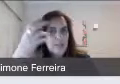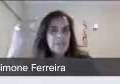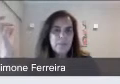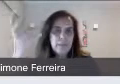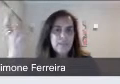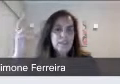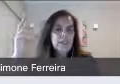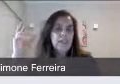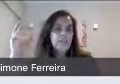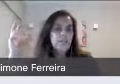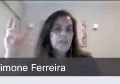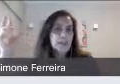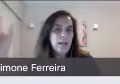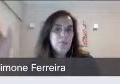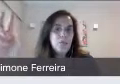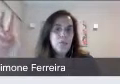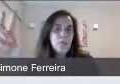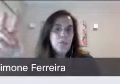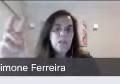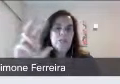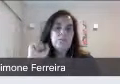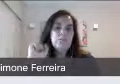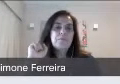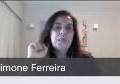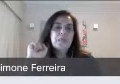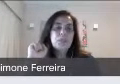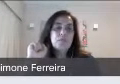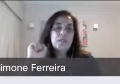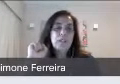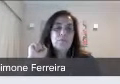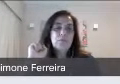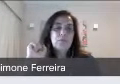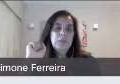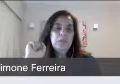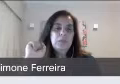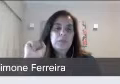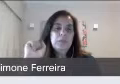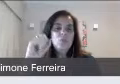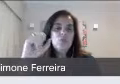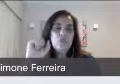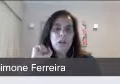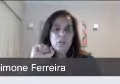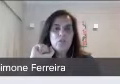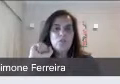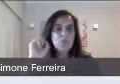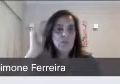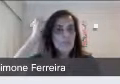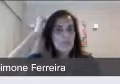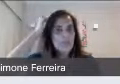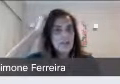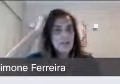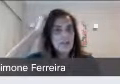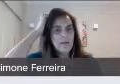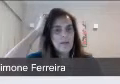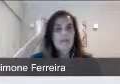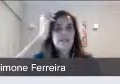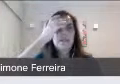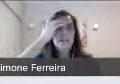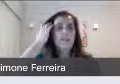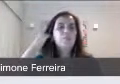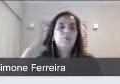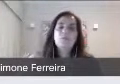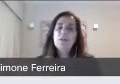essa pesquisa e você está procurando também, identificando maneiras de custear os seus estudos. A gente sabe que,